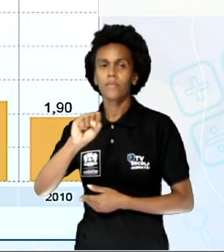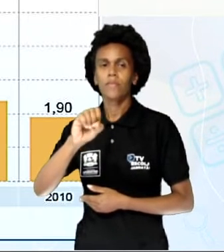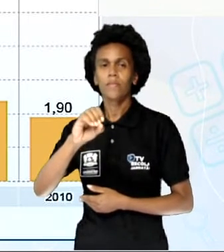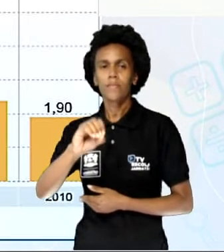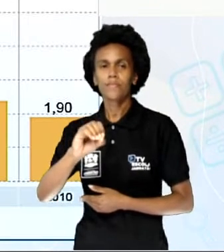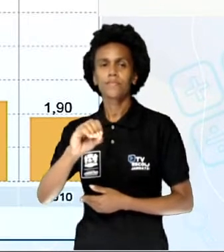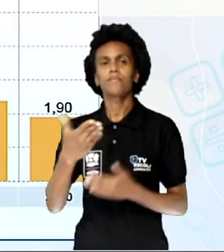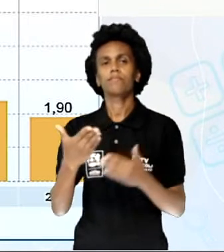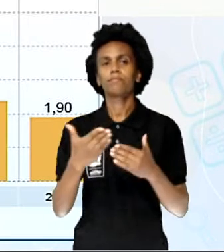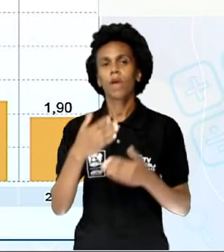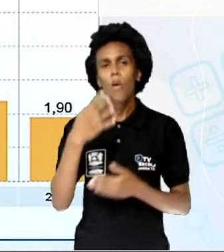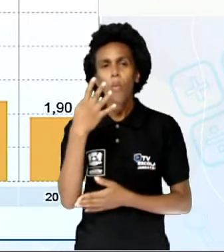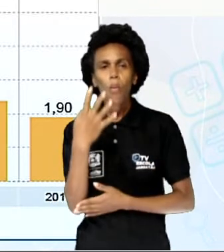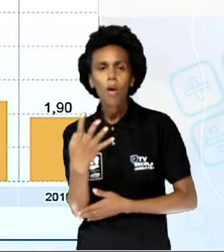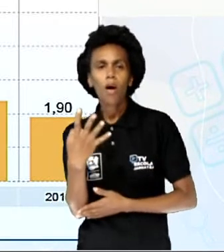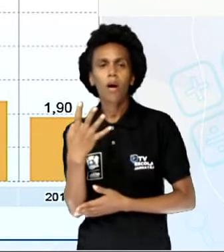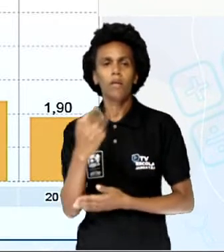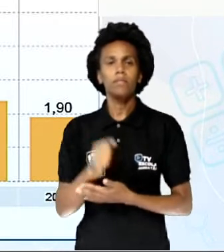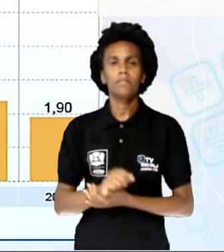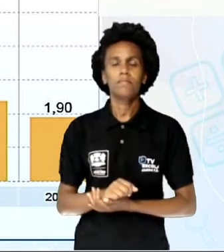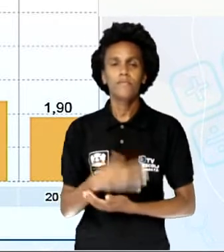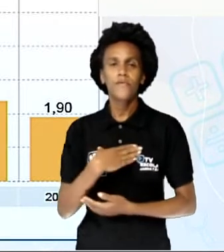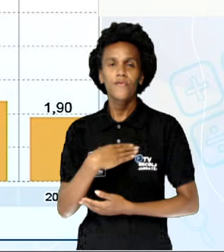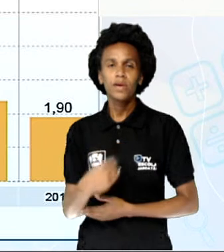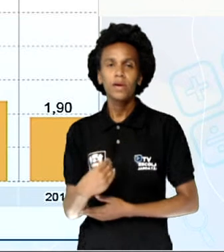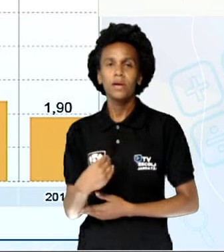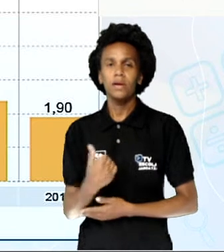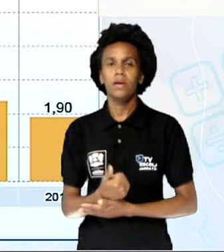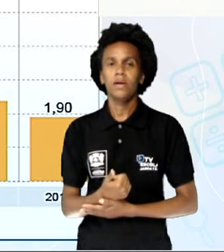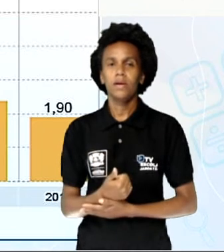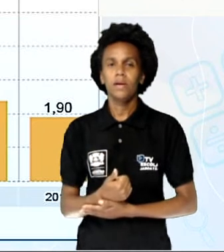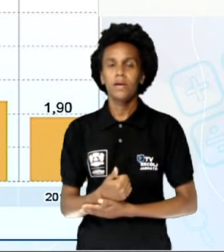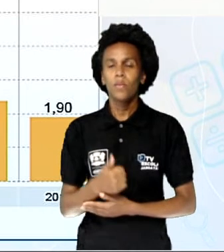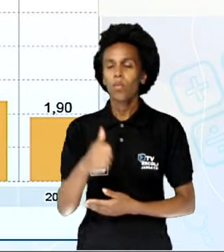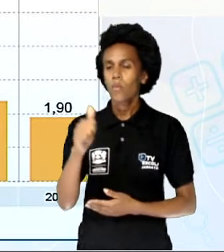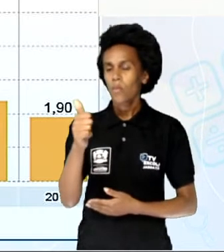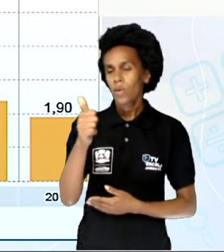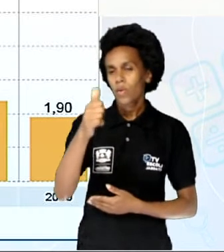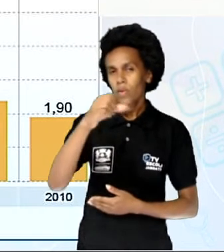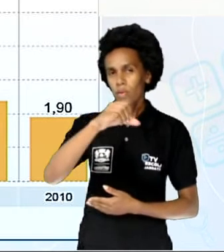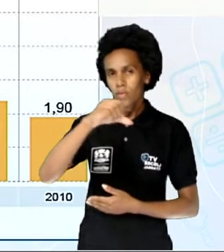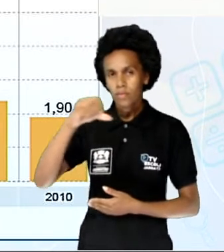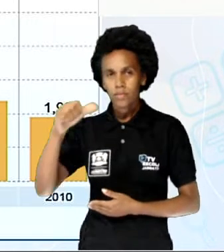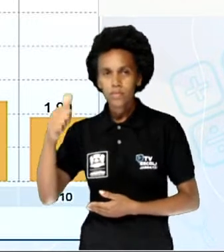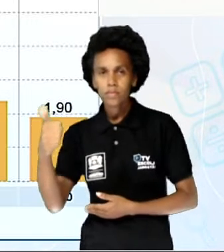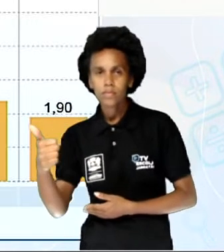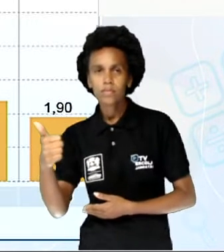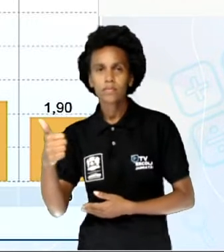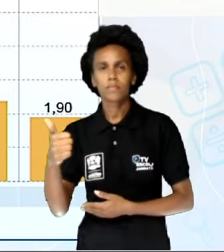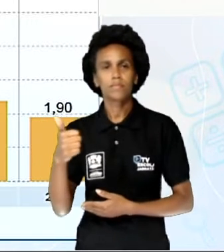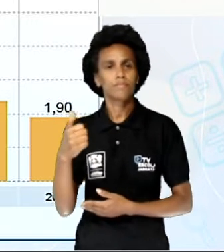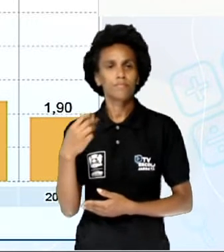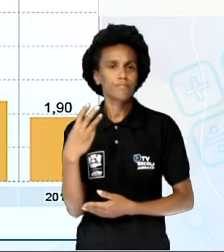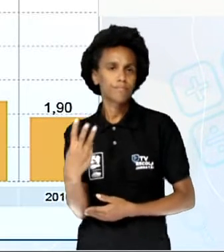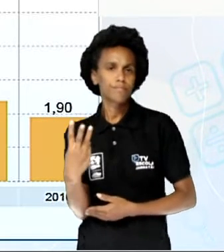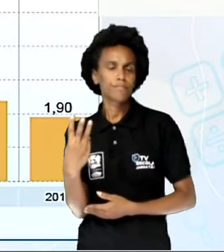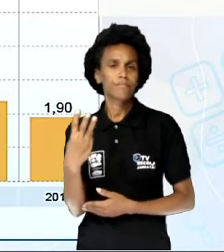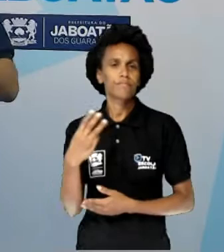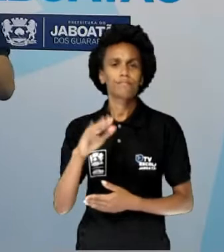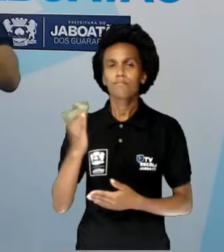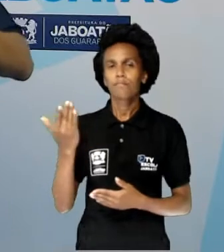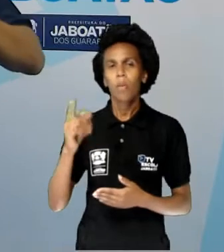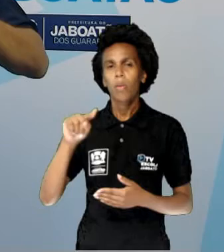ficou abaixo dos 3, depois de 2010 já fica aí abaixo de 2 filhos por mulher. Acompanhe